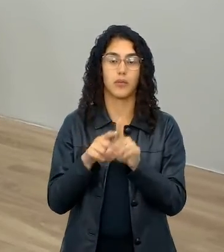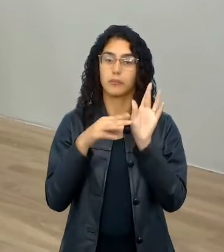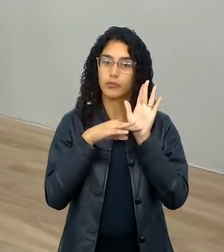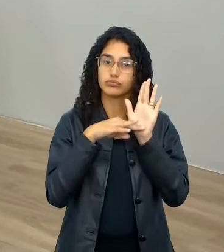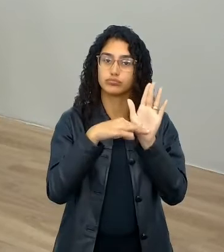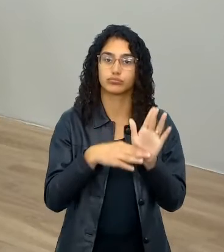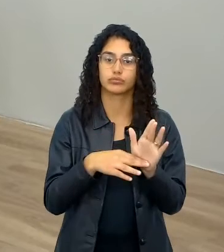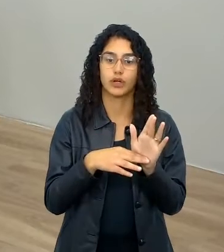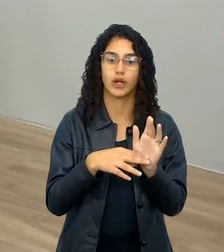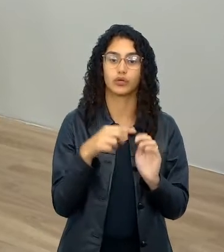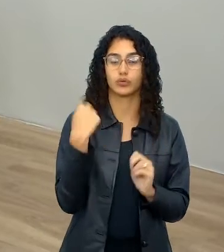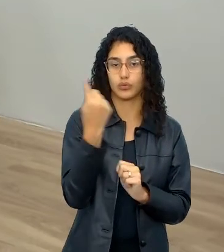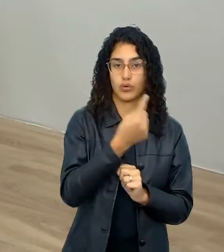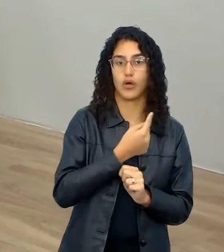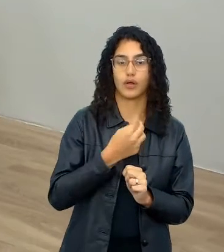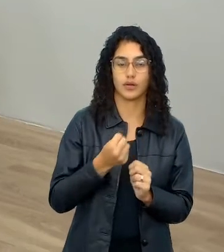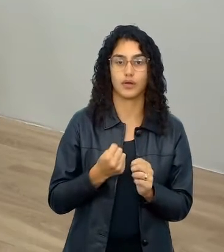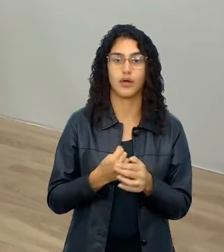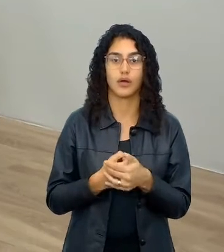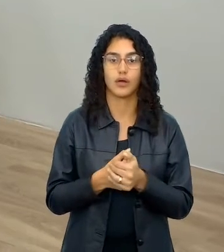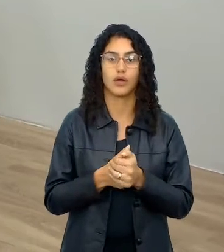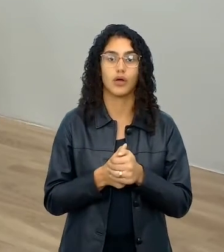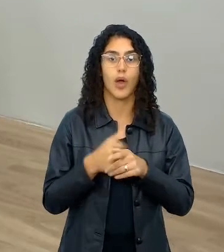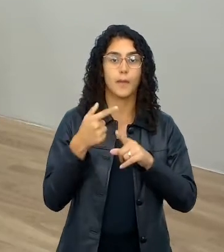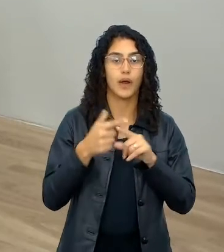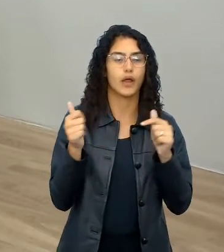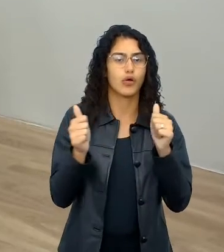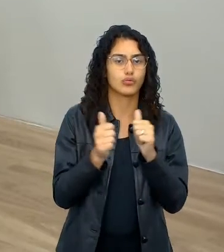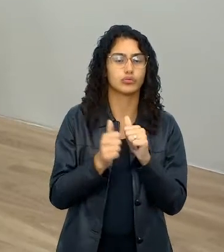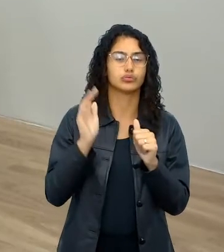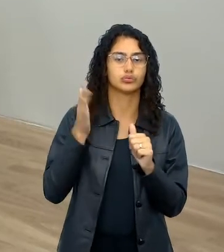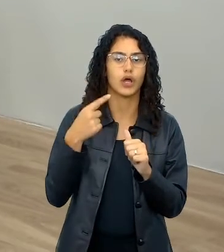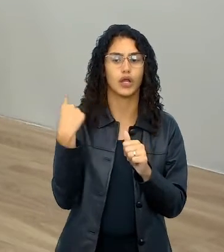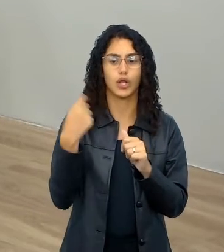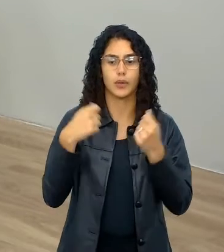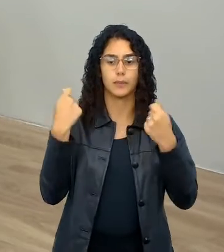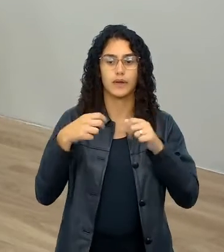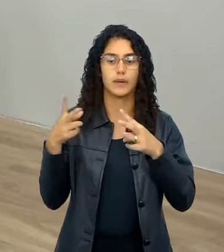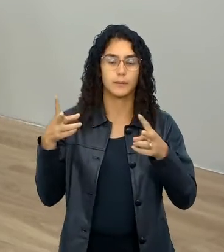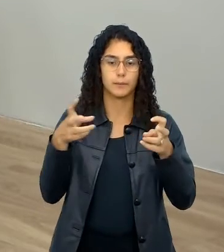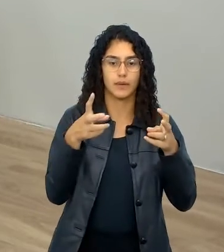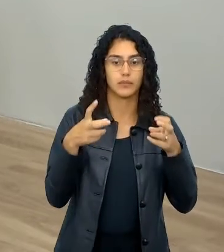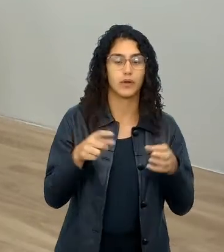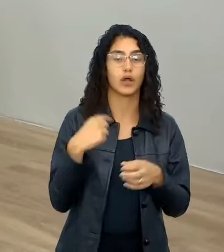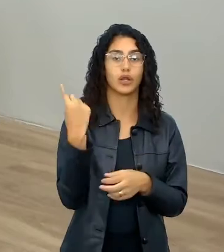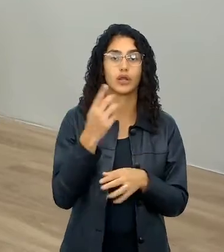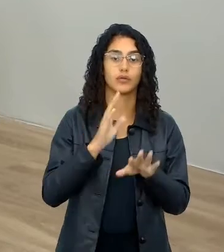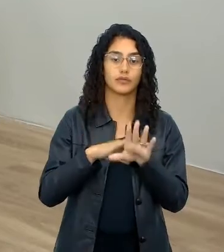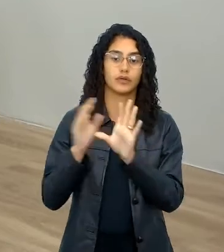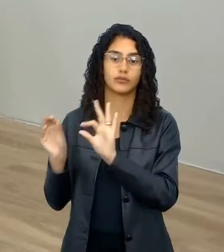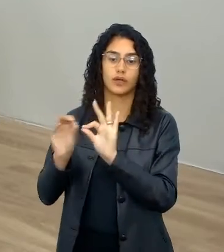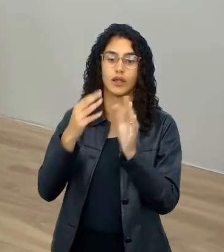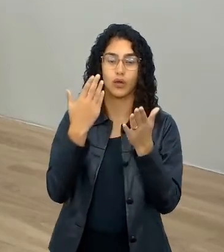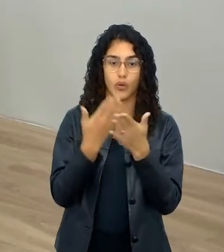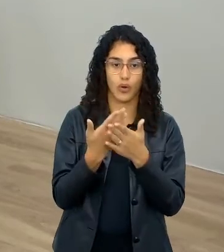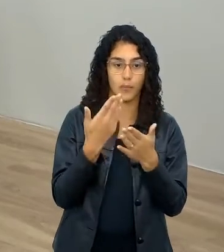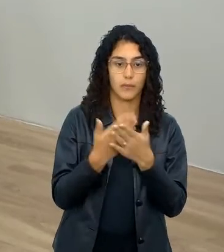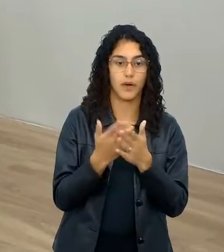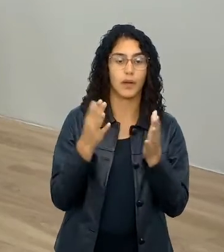favor nosso, né? Porque tá ali e a gente precisa observar. E é isso que a gente está trazendo